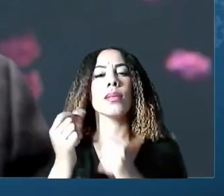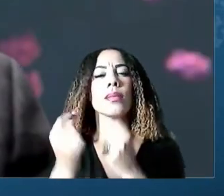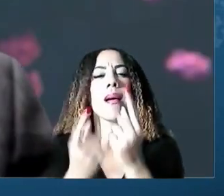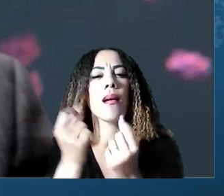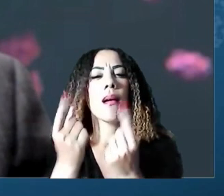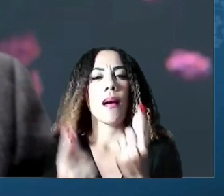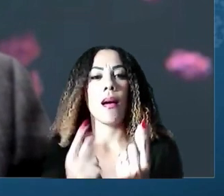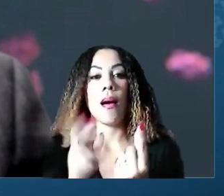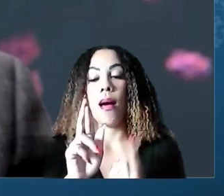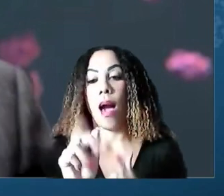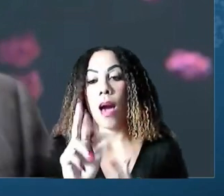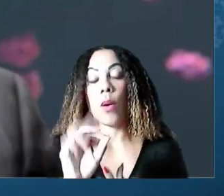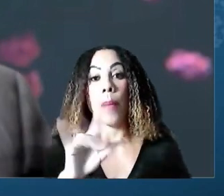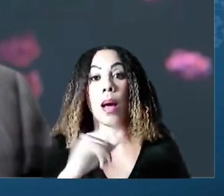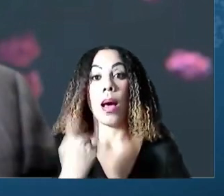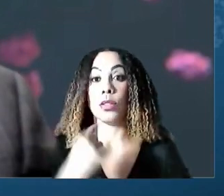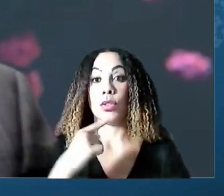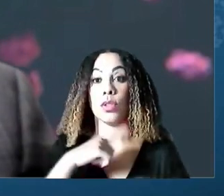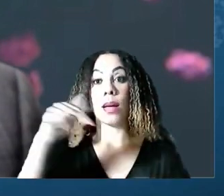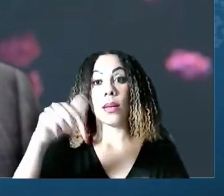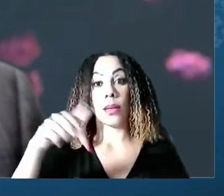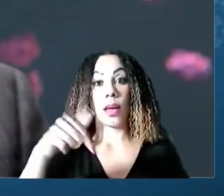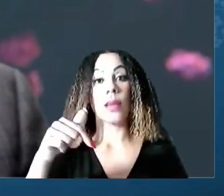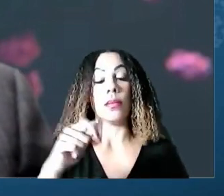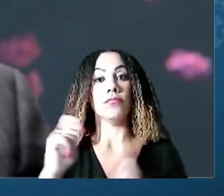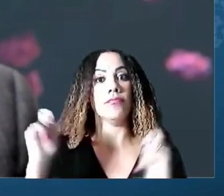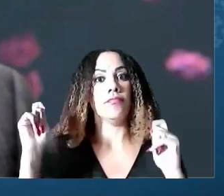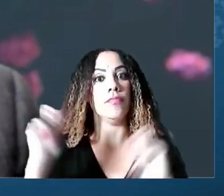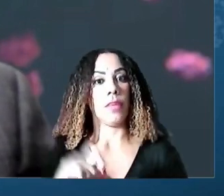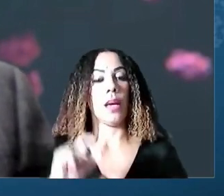temos aqui um potencial muito grande, na verdade.